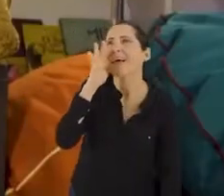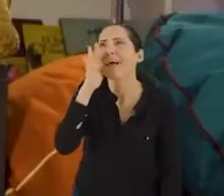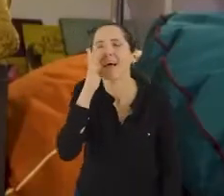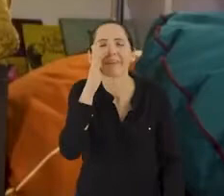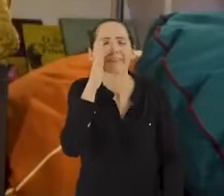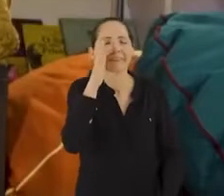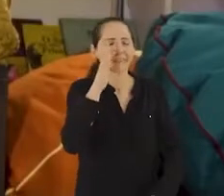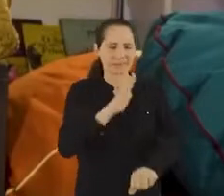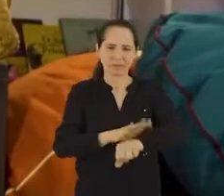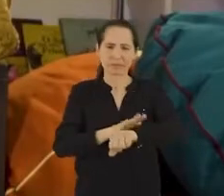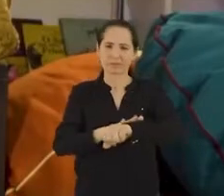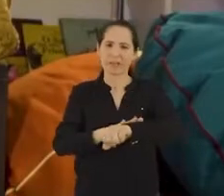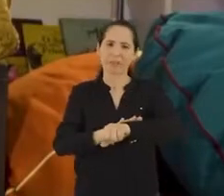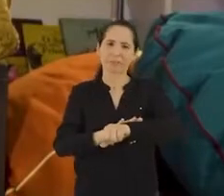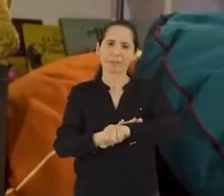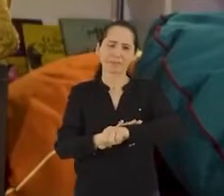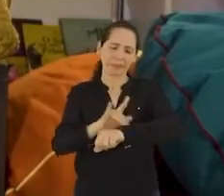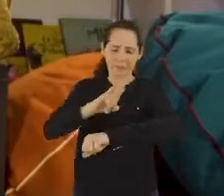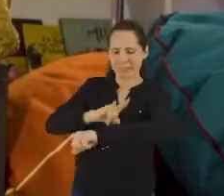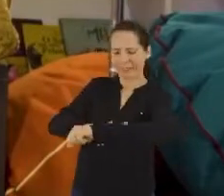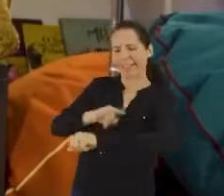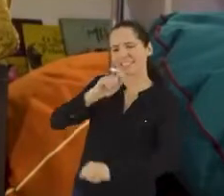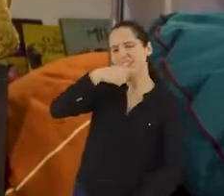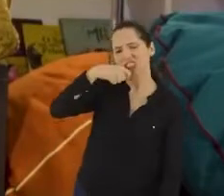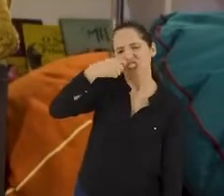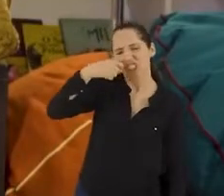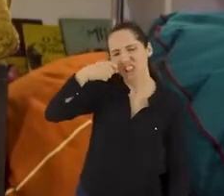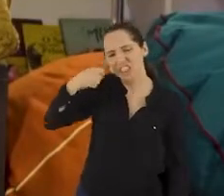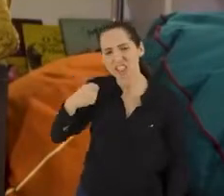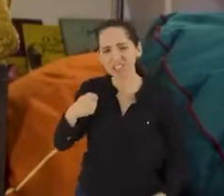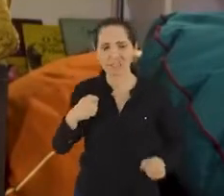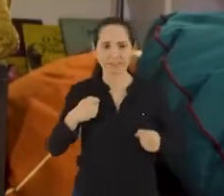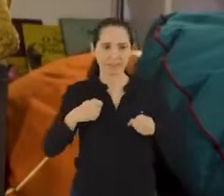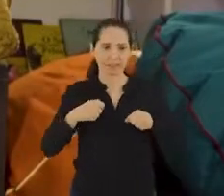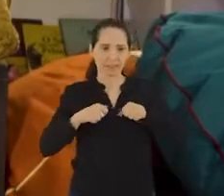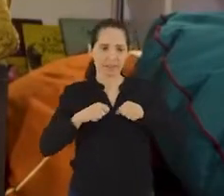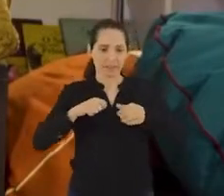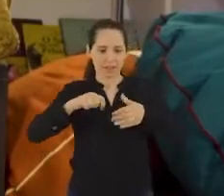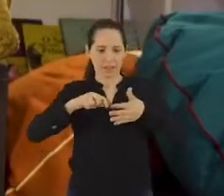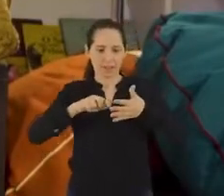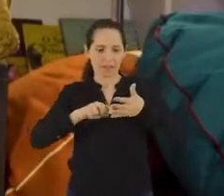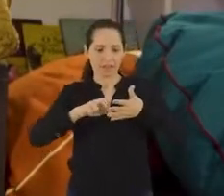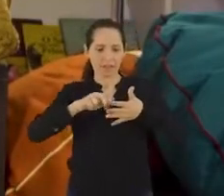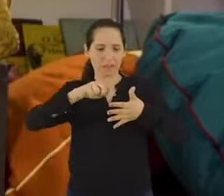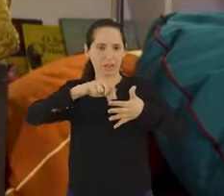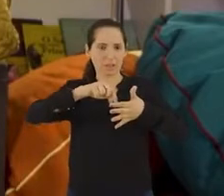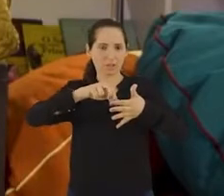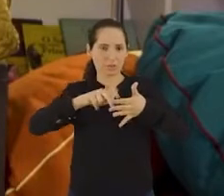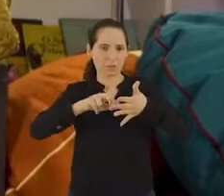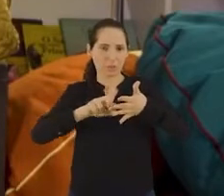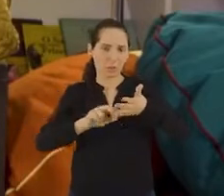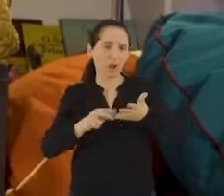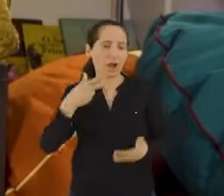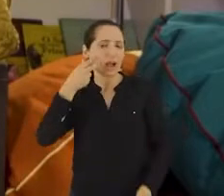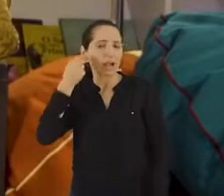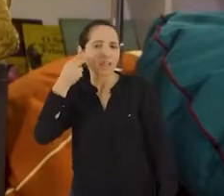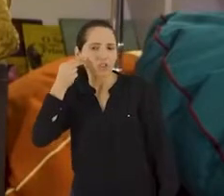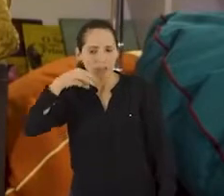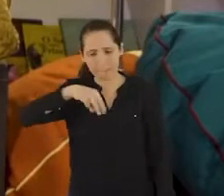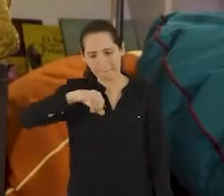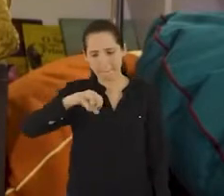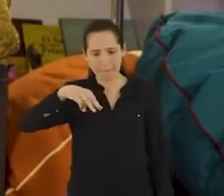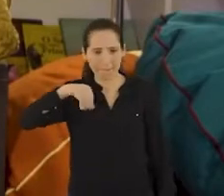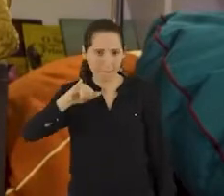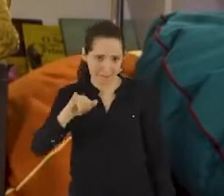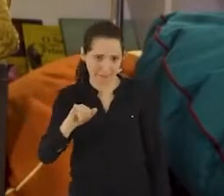Depois de um tempo, ela ia ao banheiro, escovava os dentes e descia tranquilamente as escadas. Fazia um carinho na gatinha Mimi e, quando